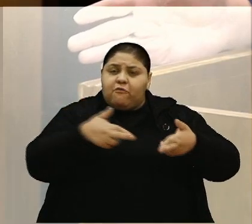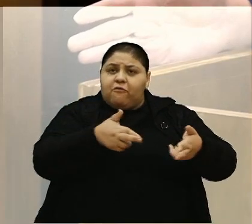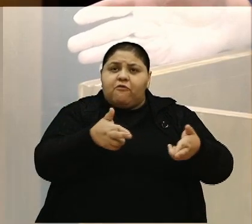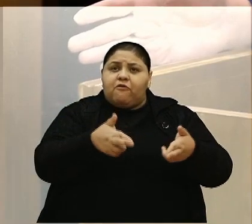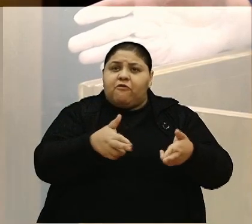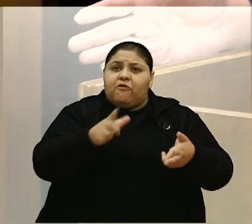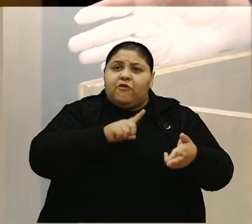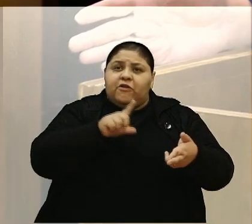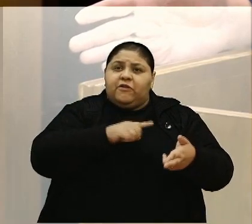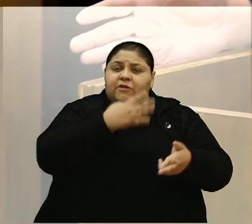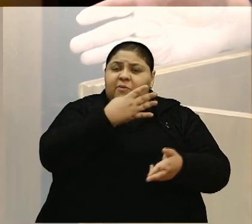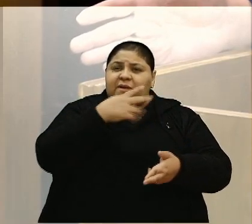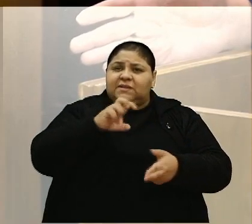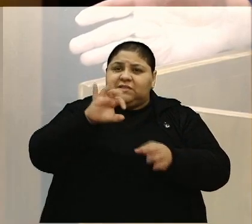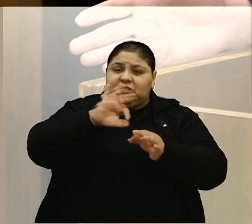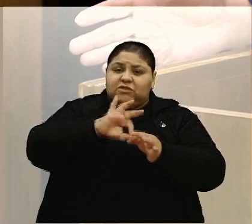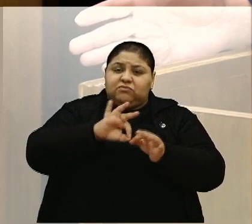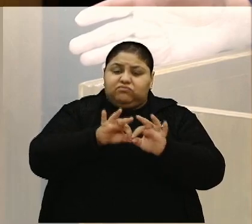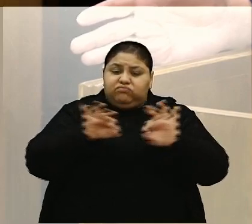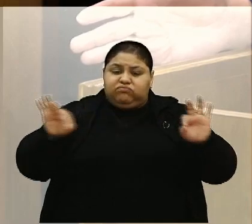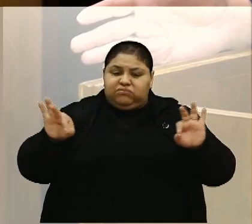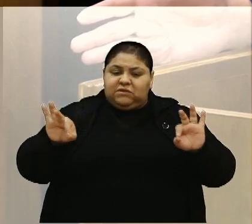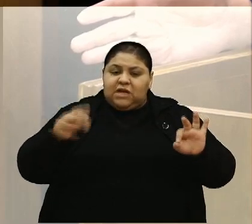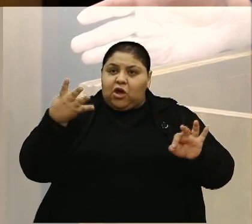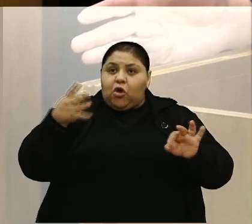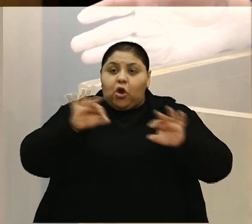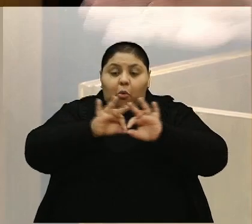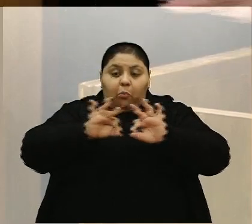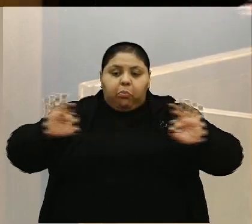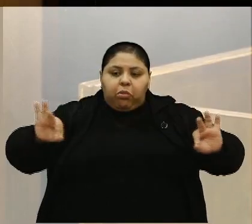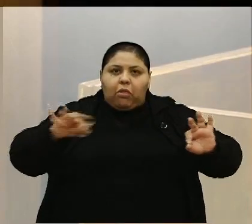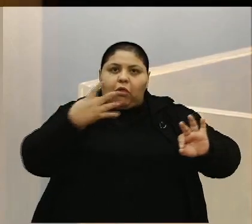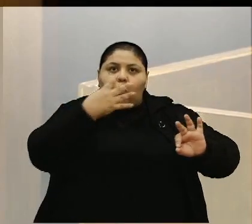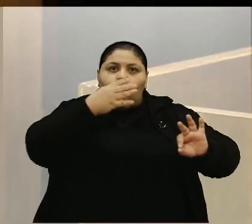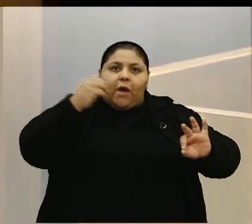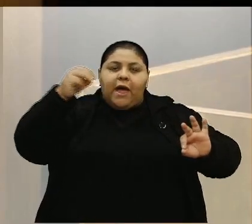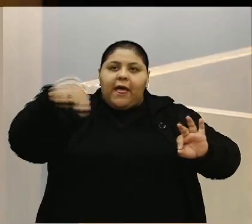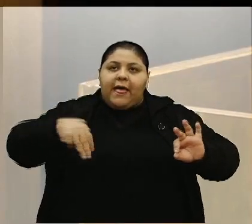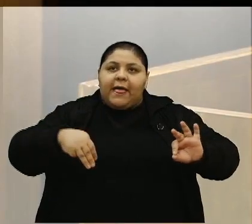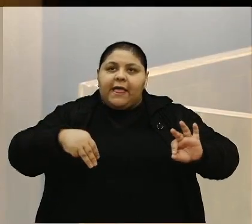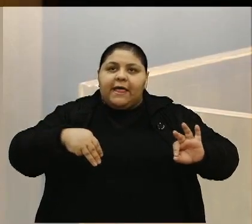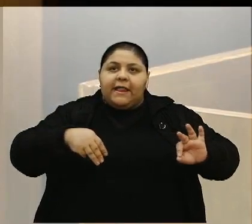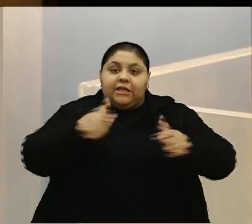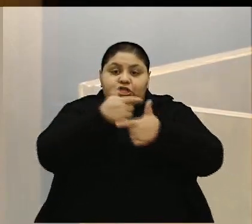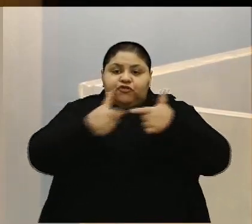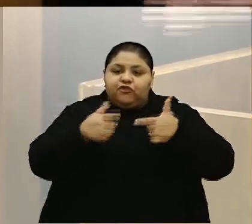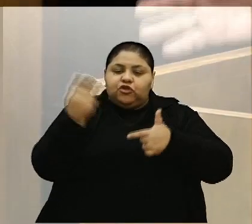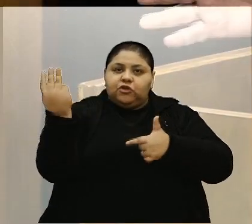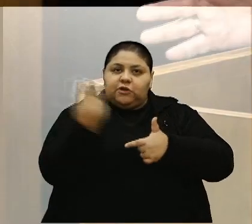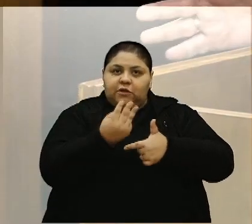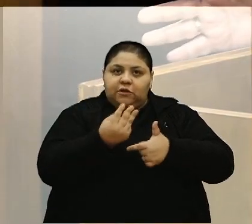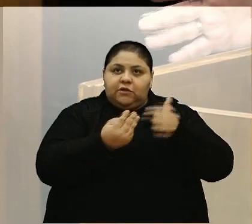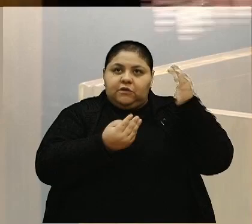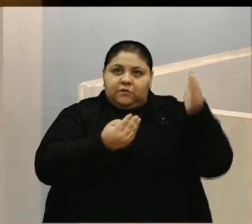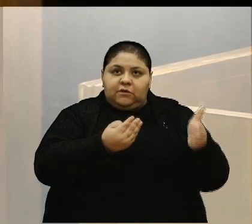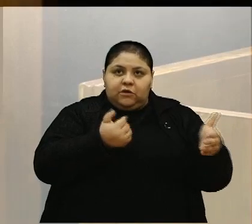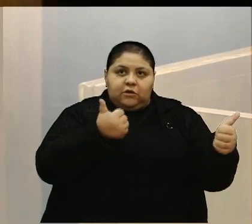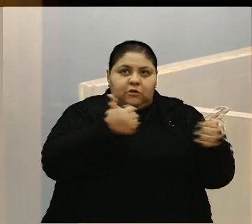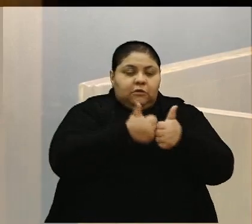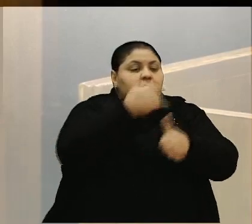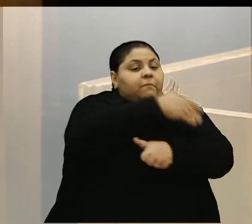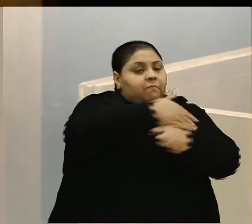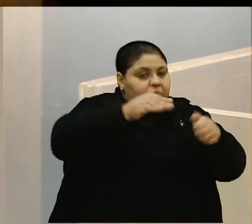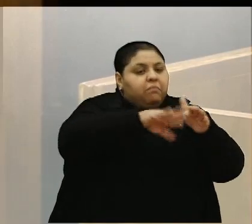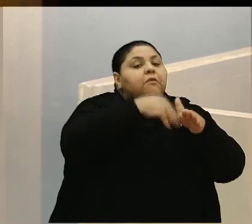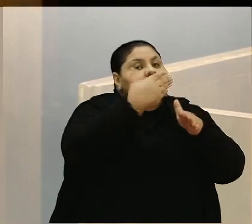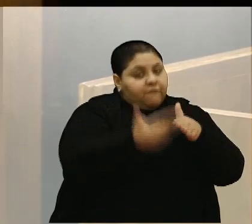que tinha 4 ou 5 metros de largura, está com 40 metros. Ele dividiu em 3. Um está do ladinho da pista, que vai cair,